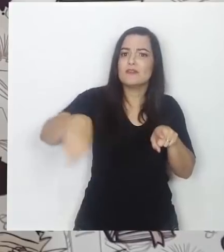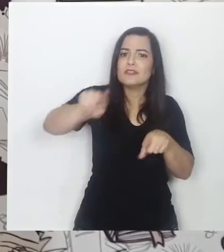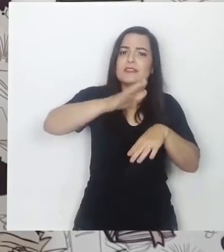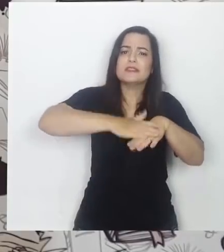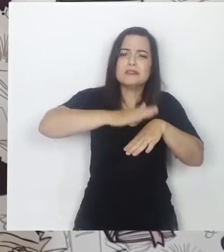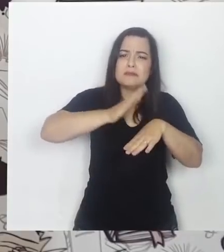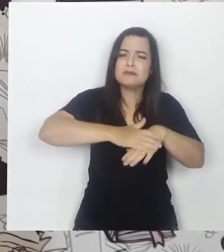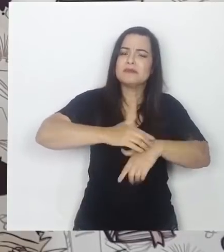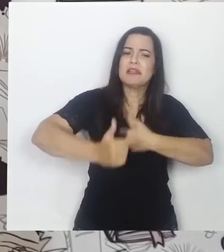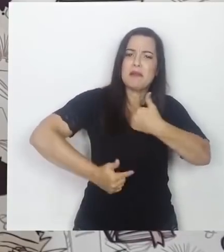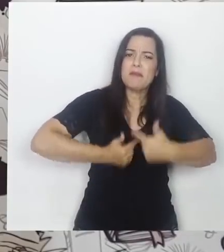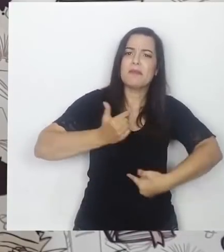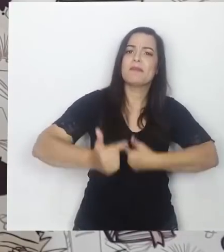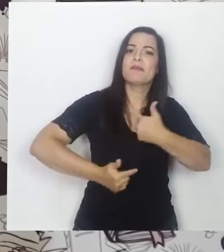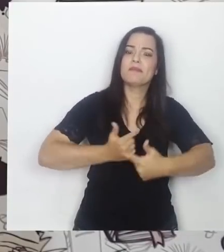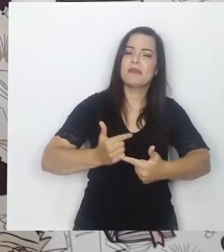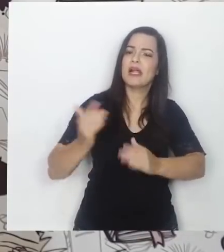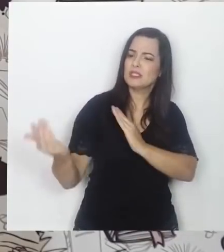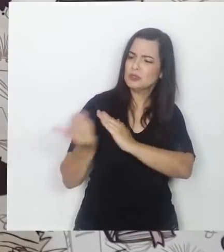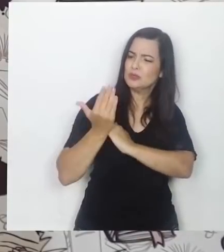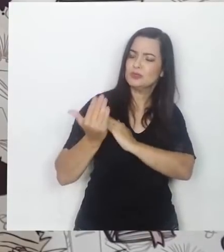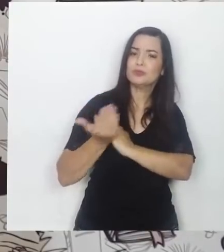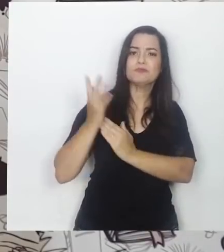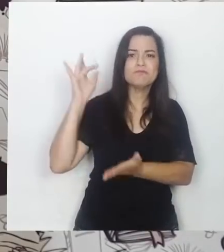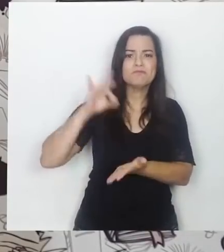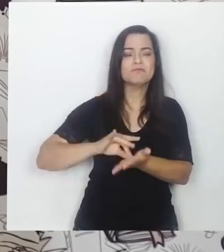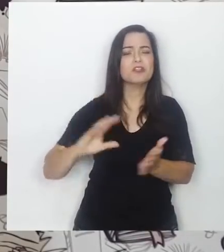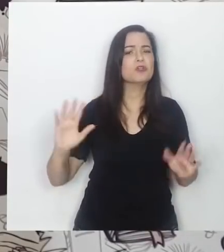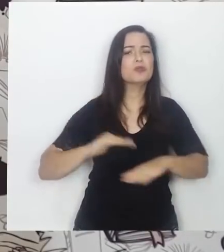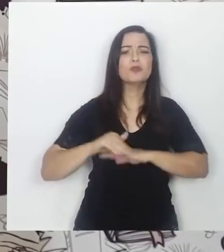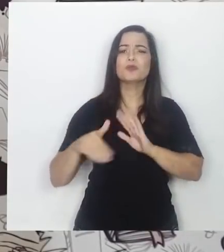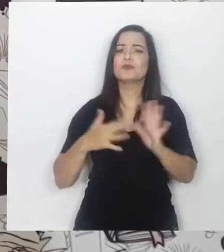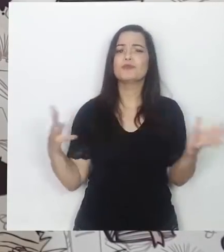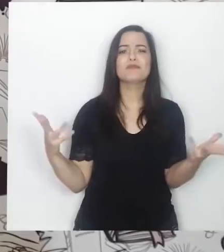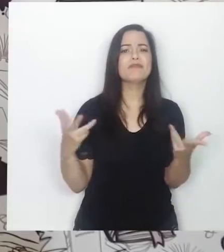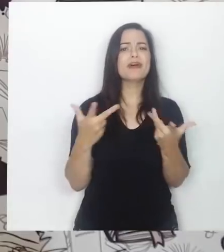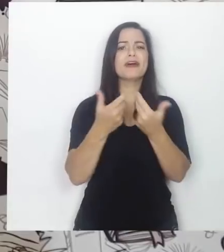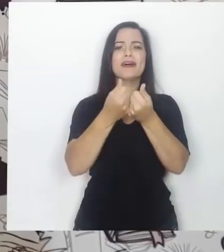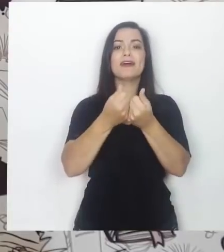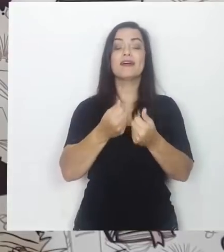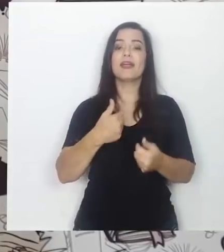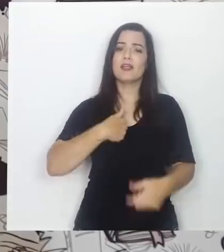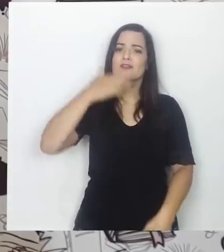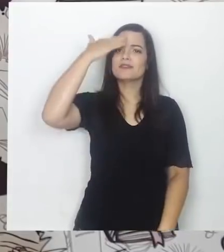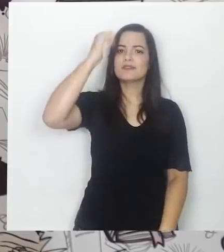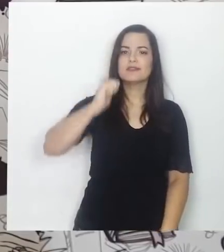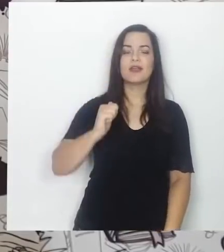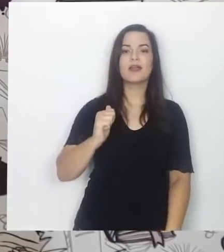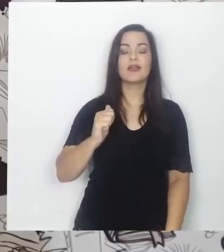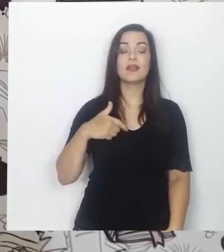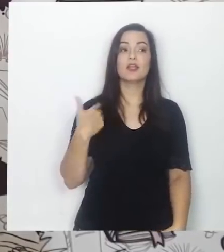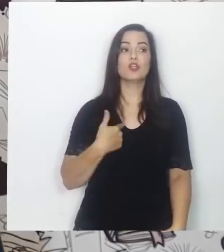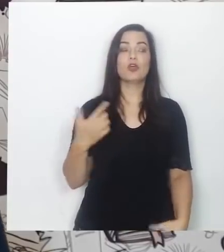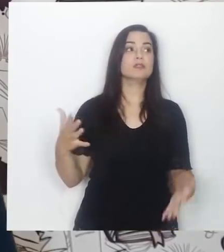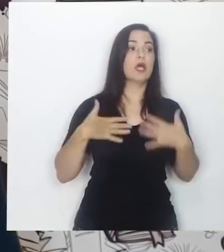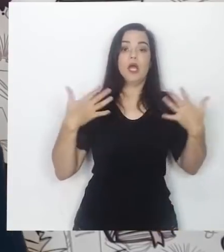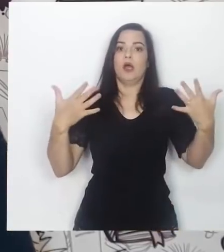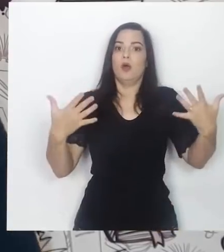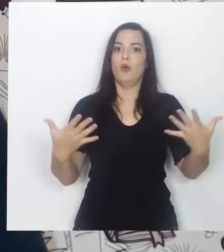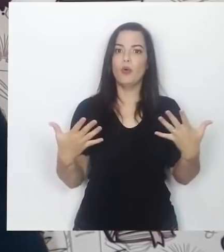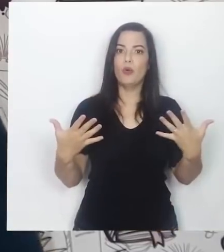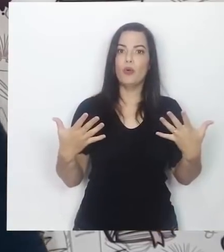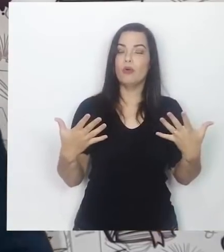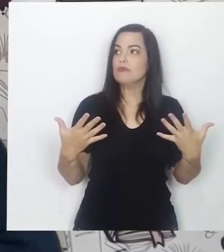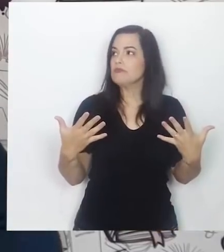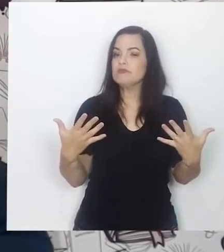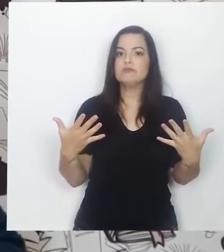tenho certeza que fomos pegos de uma maneira muito rápida, não estávamos preparados, acho